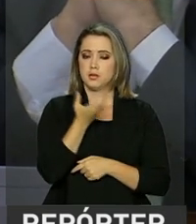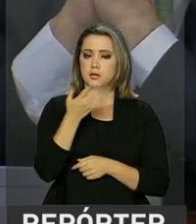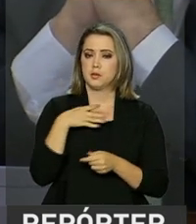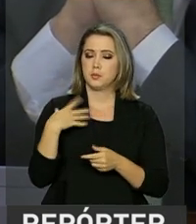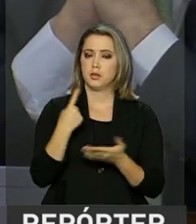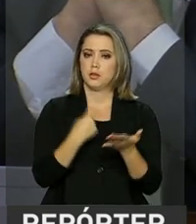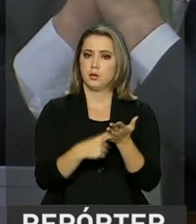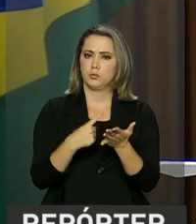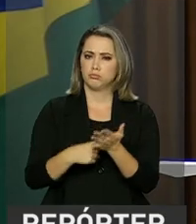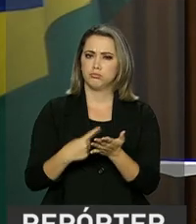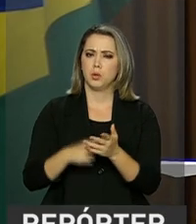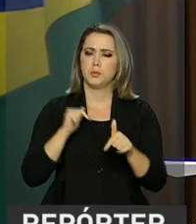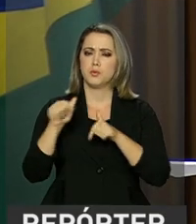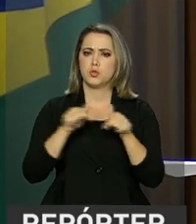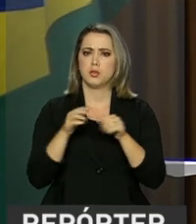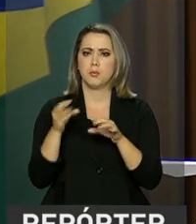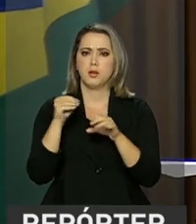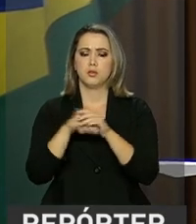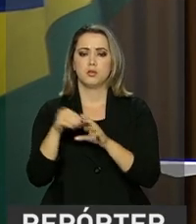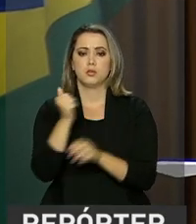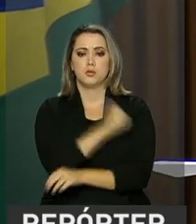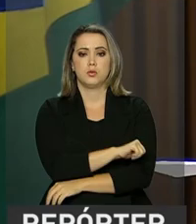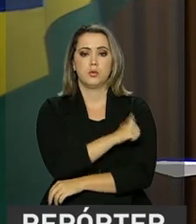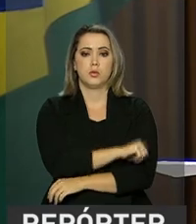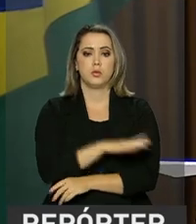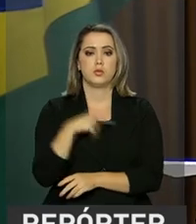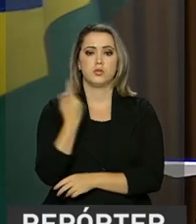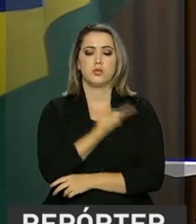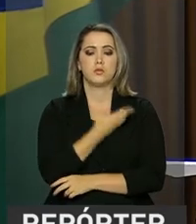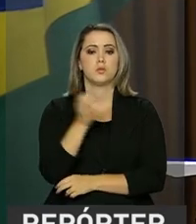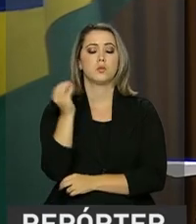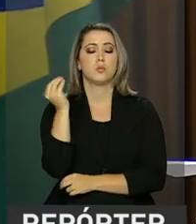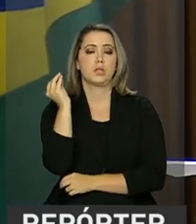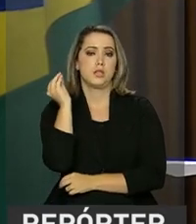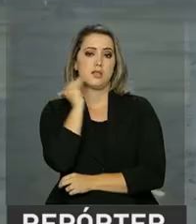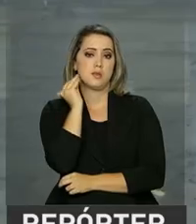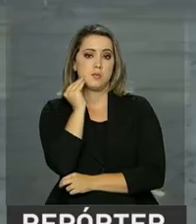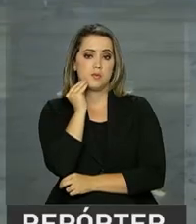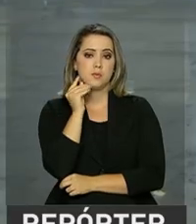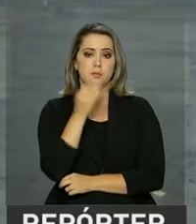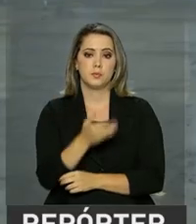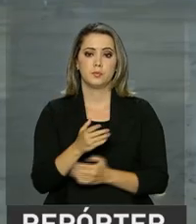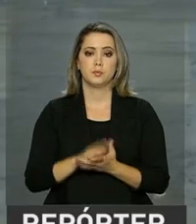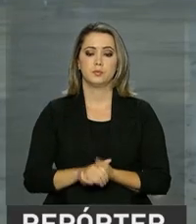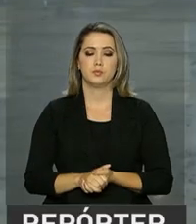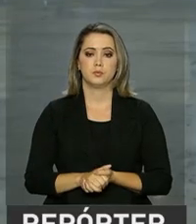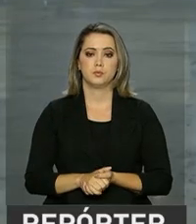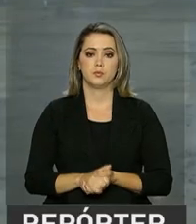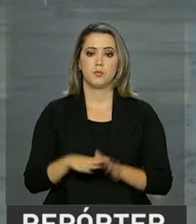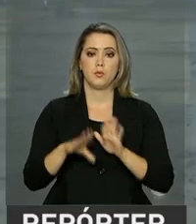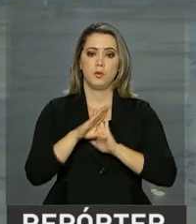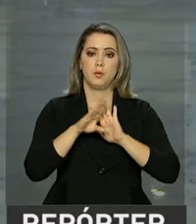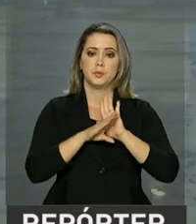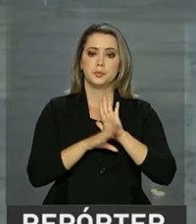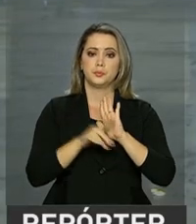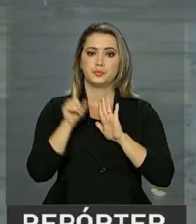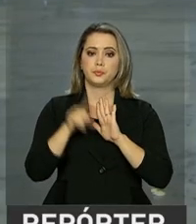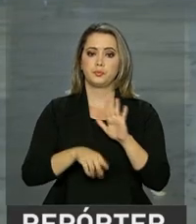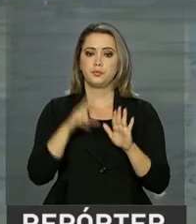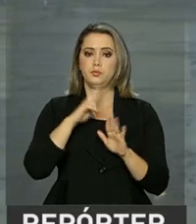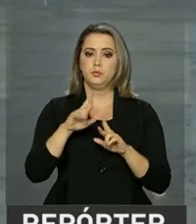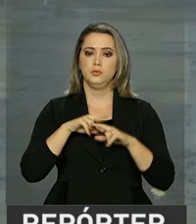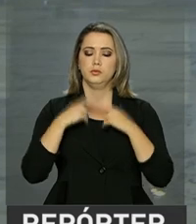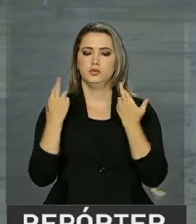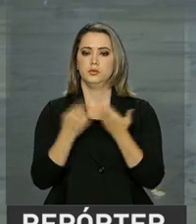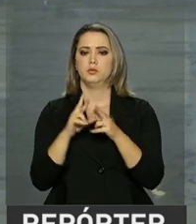dig digamos assim uma espécie de experimento mas experimento muito sedimentado muito concentrado o plano é resultado de várias reuniões